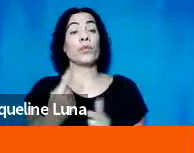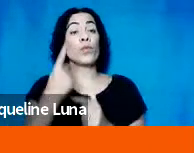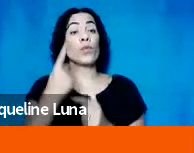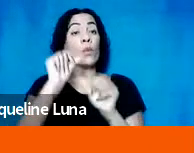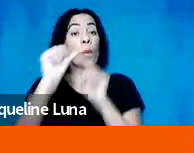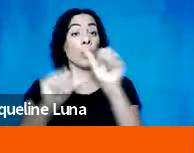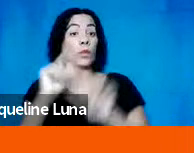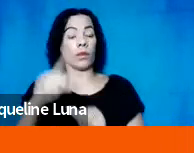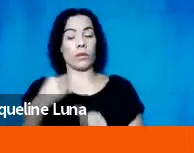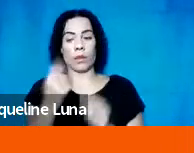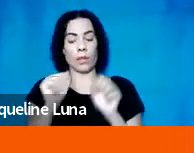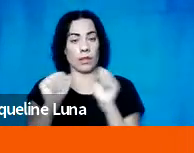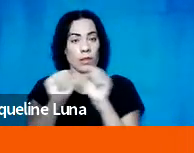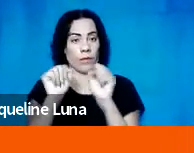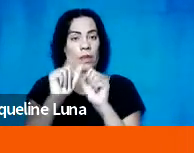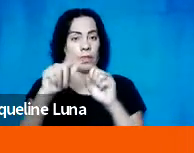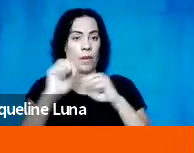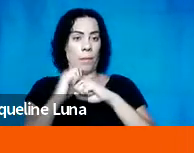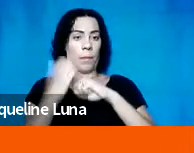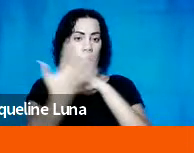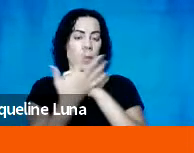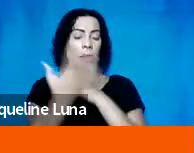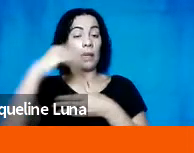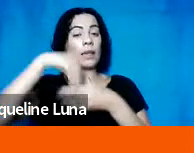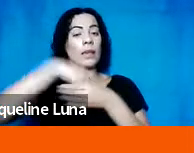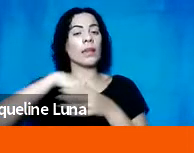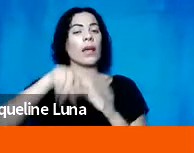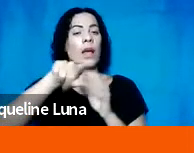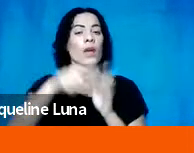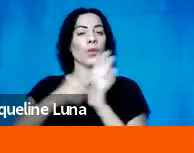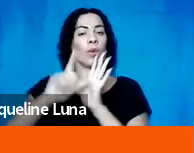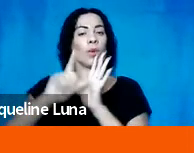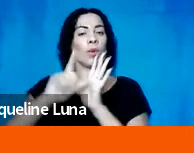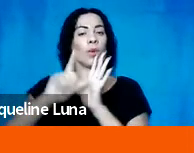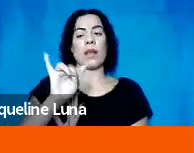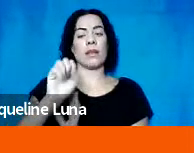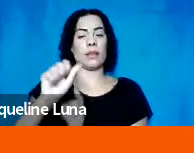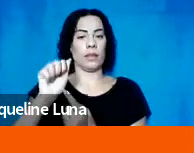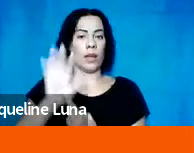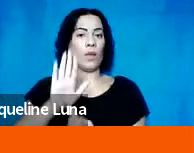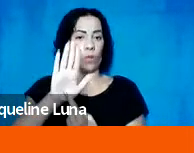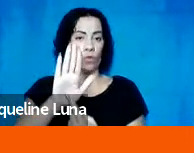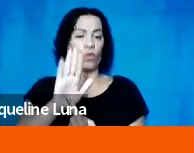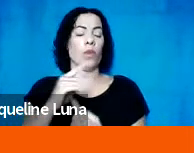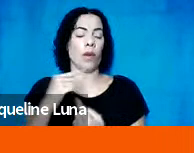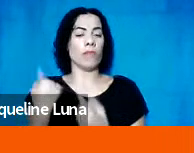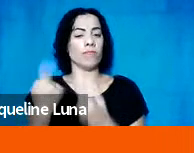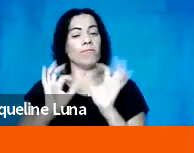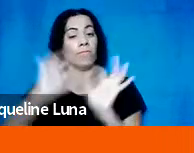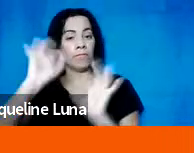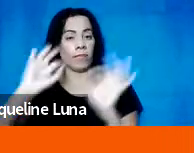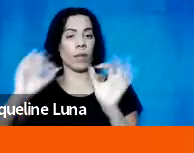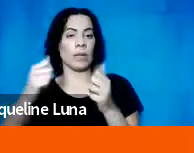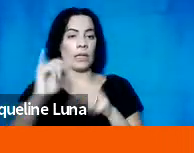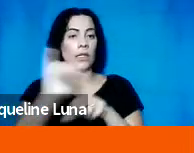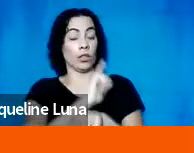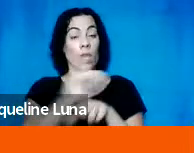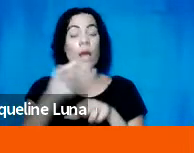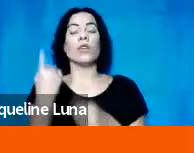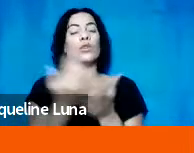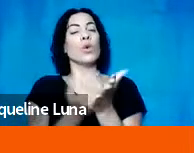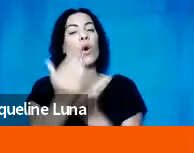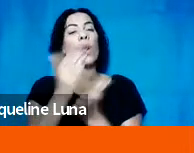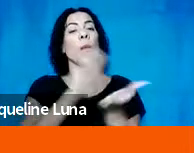na pandemia, dentro daquilo que a Elisa já mostrou de reinvenção, foi passar a publicar